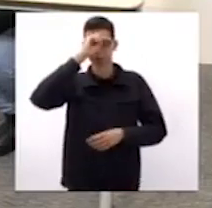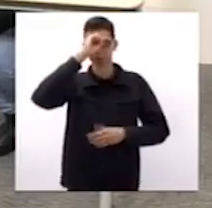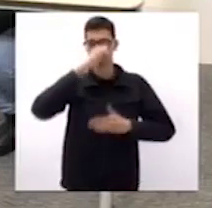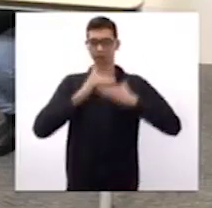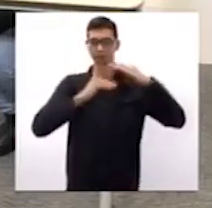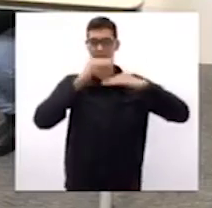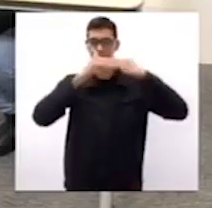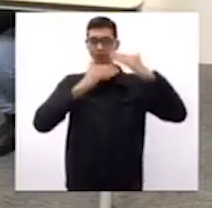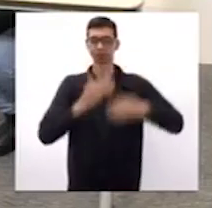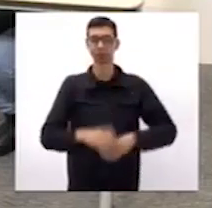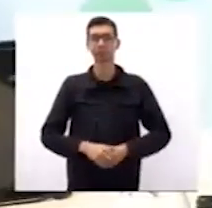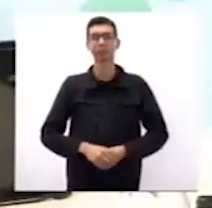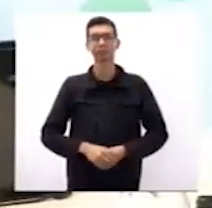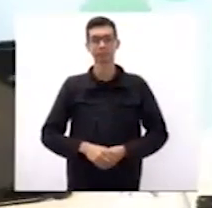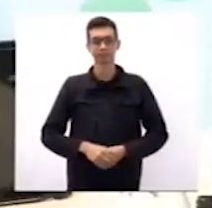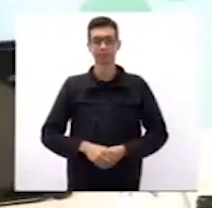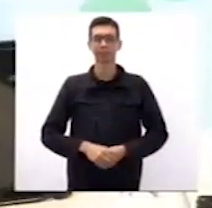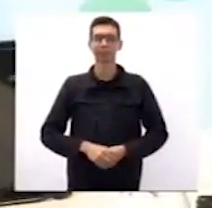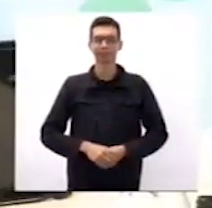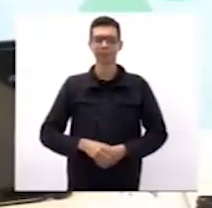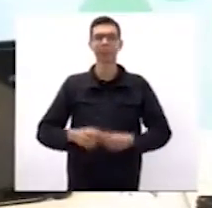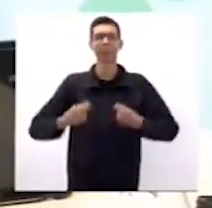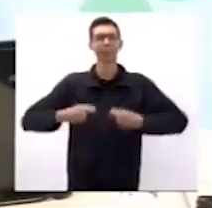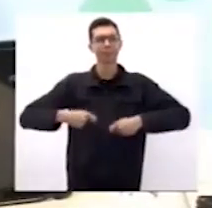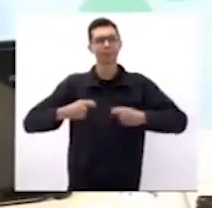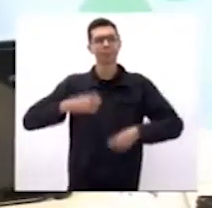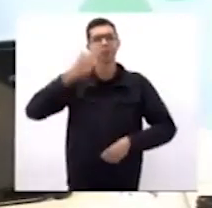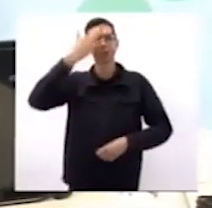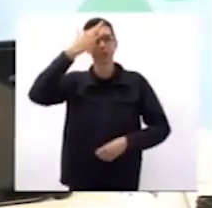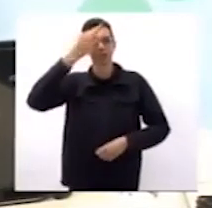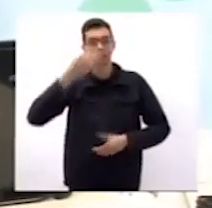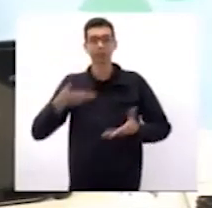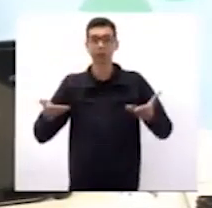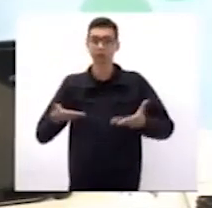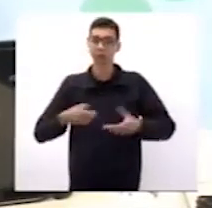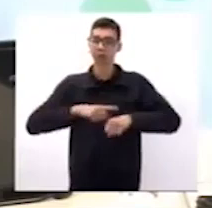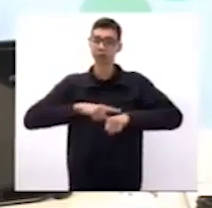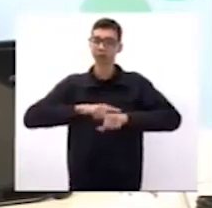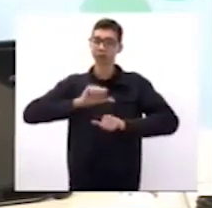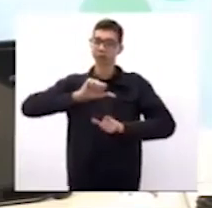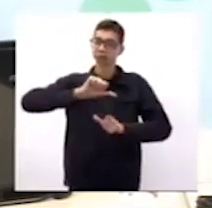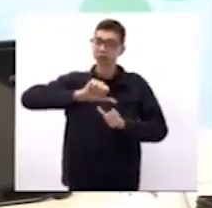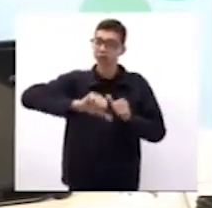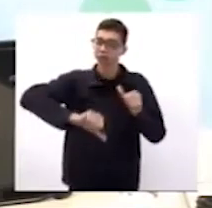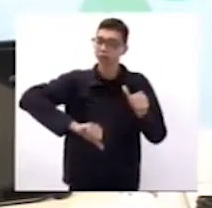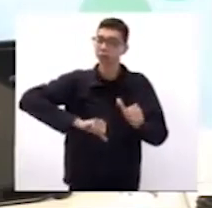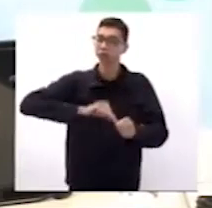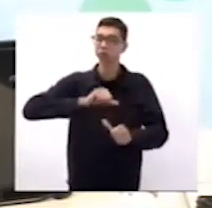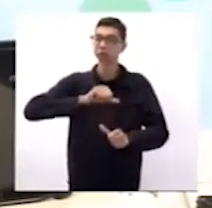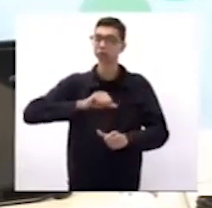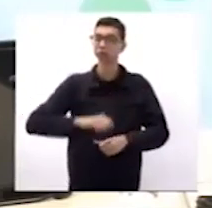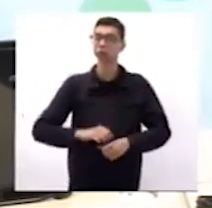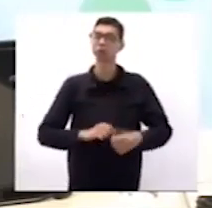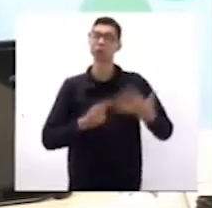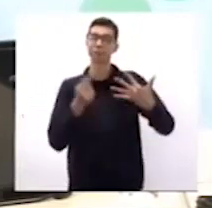momento de transição, ele tem esses pontos positivos, nós estamos aqui destacando as potencialidades e lógico que tem os